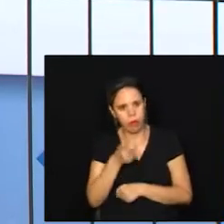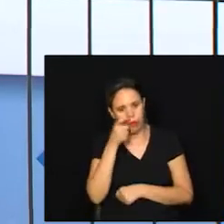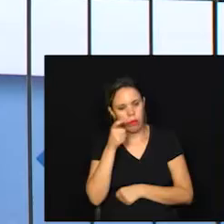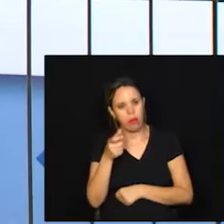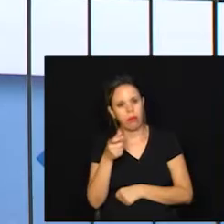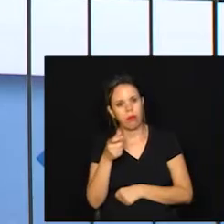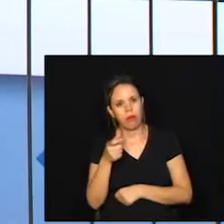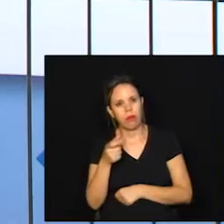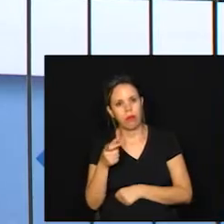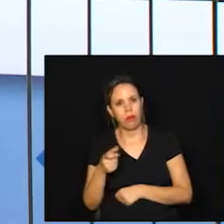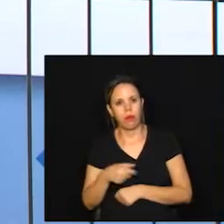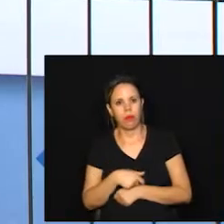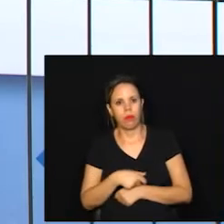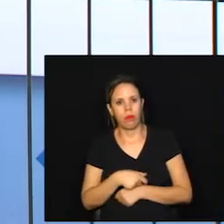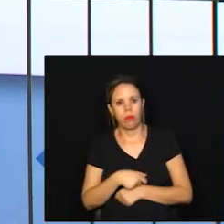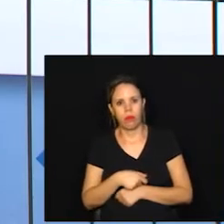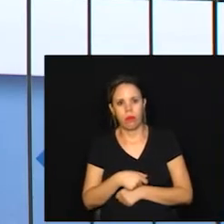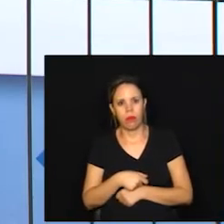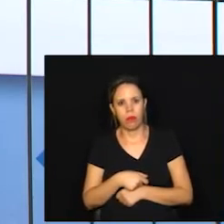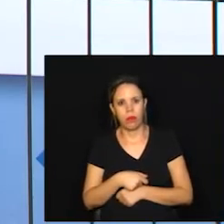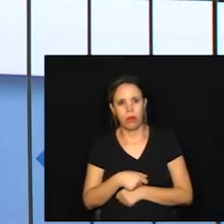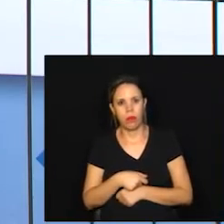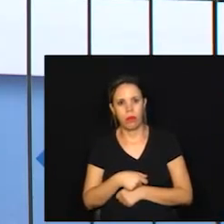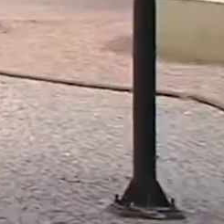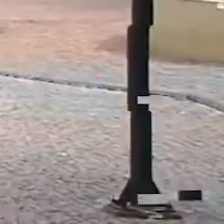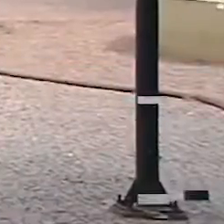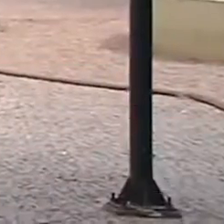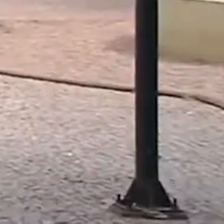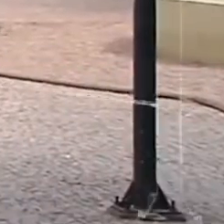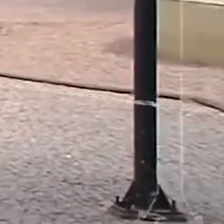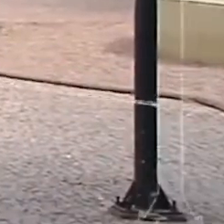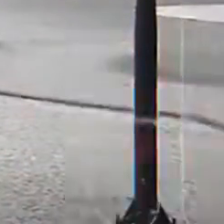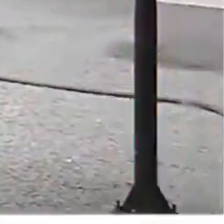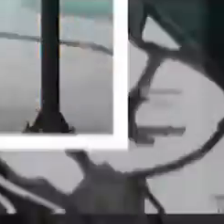Acompanhe no Câmara das Ruas com Michel Morim.